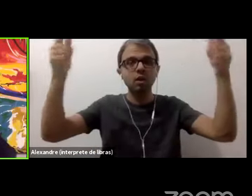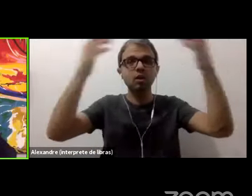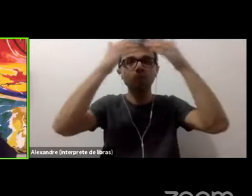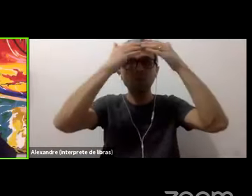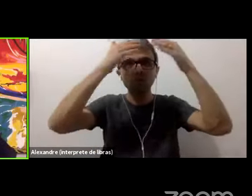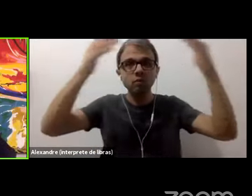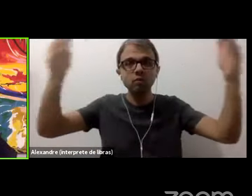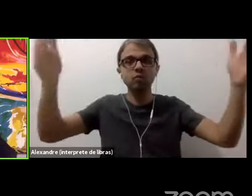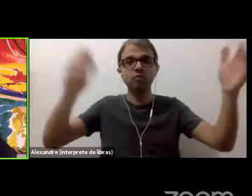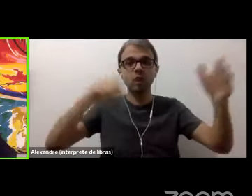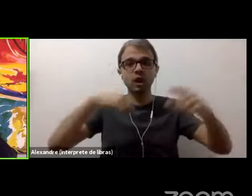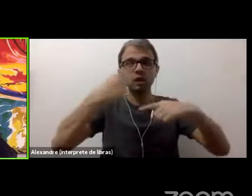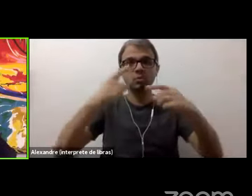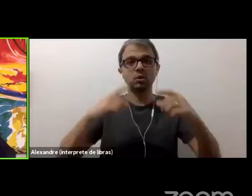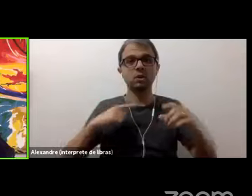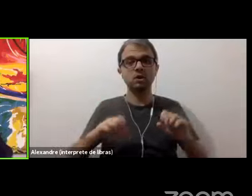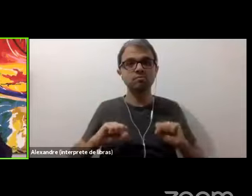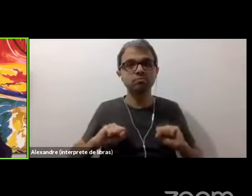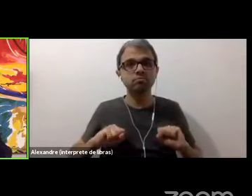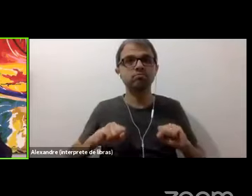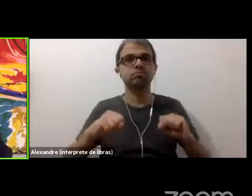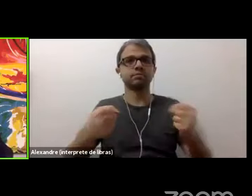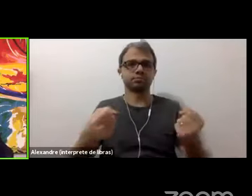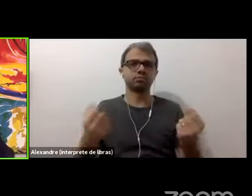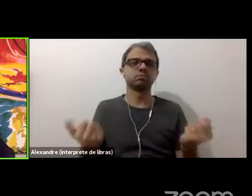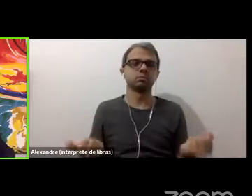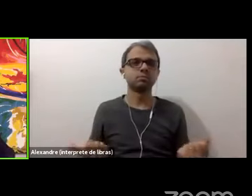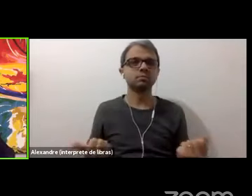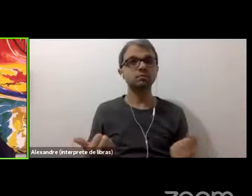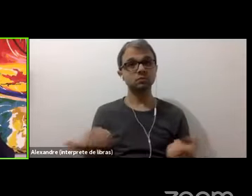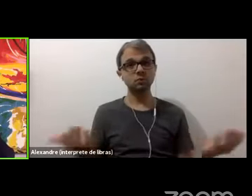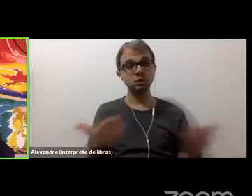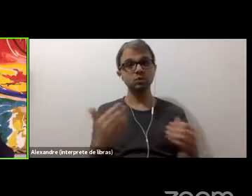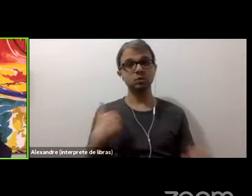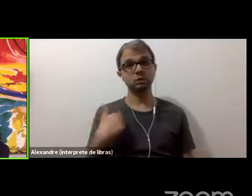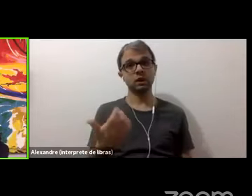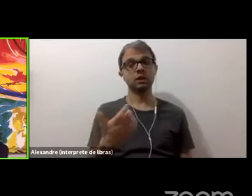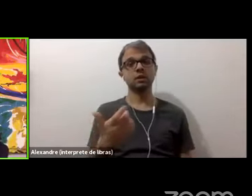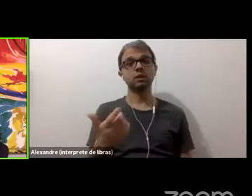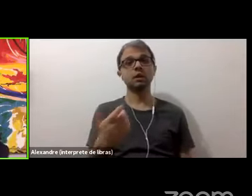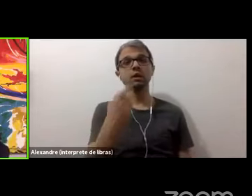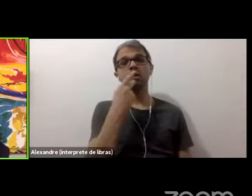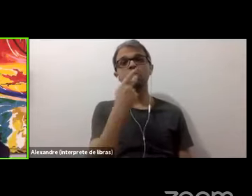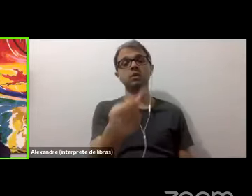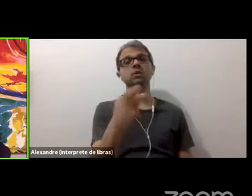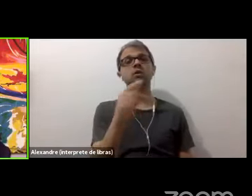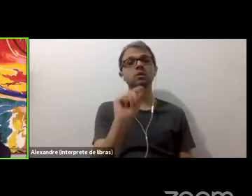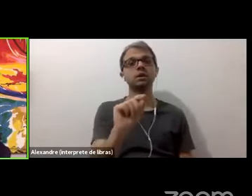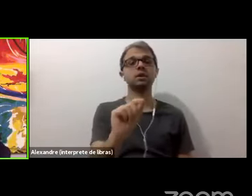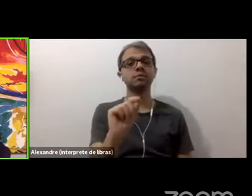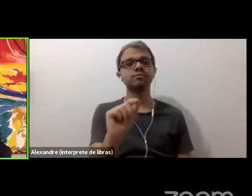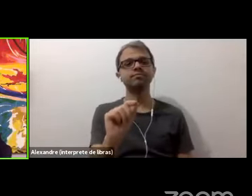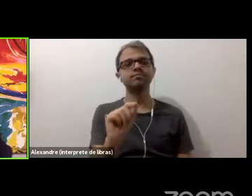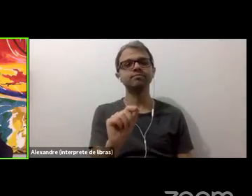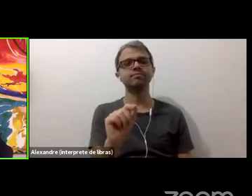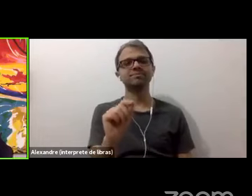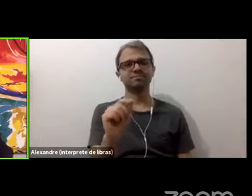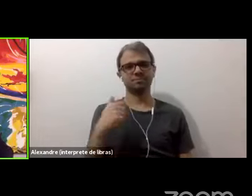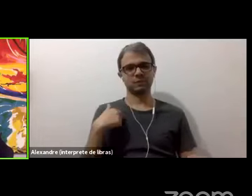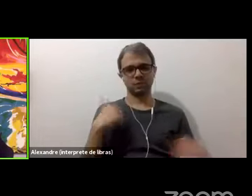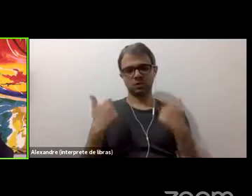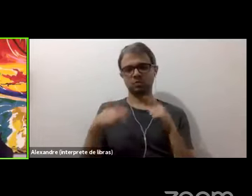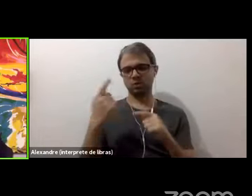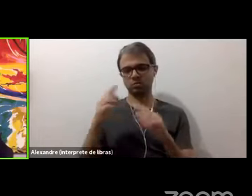E eu queria falar um pouquinho, então, a partir da perspectiva da escola particular, onde eu atuo, e